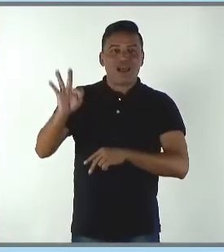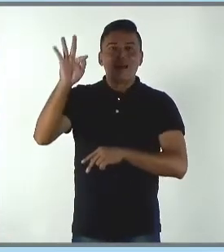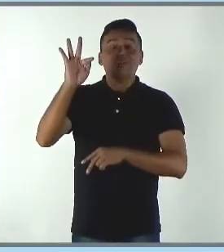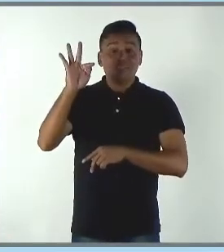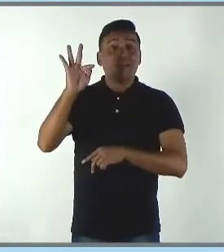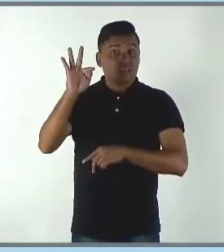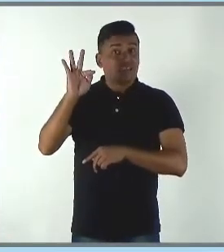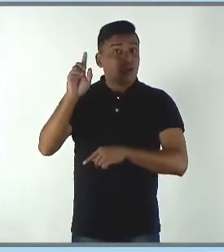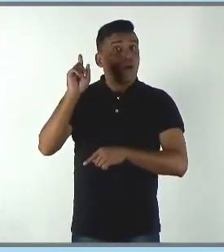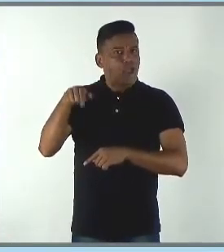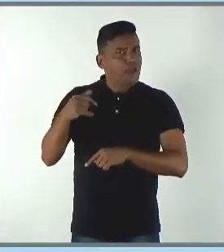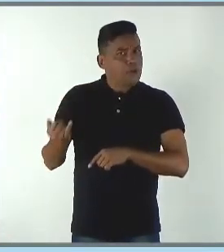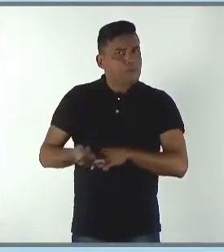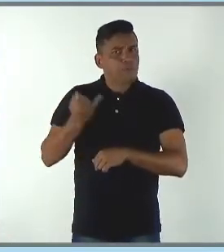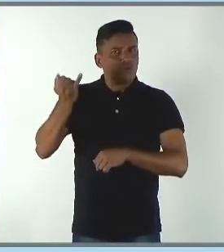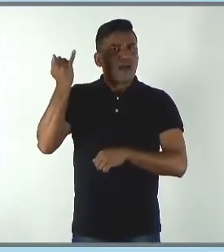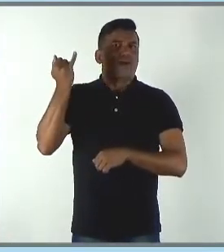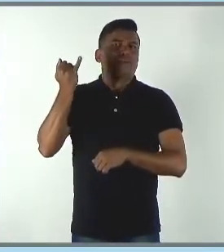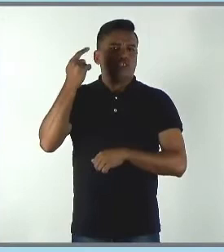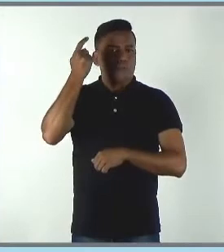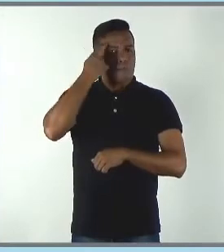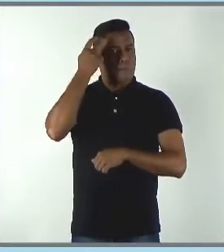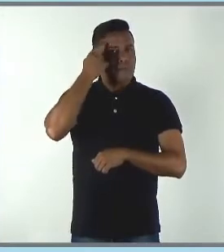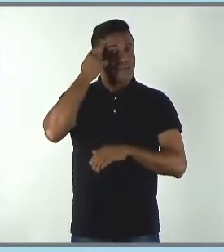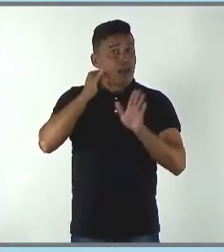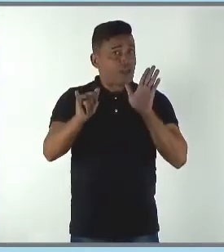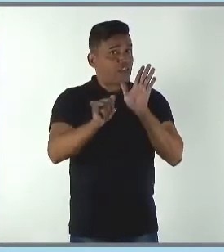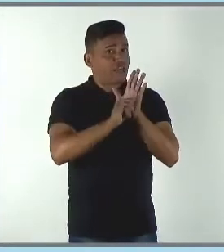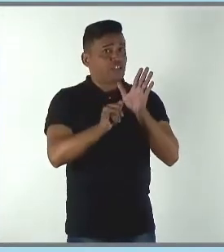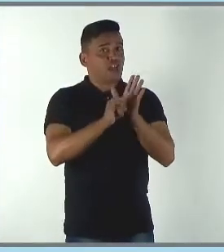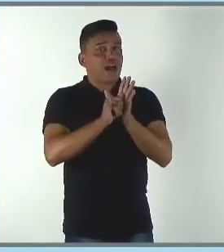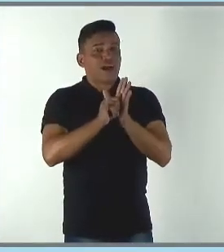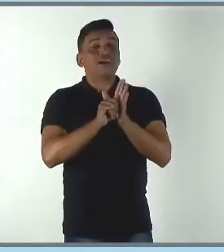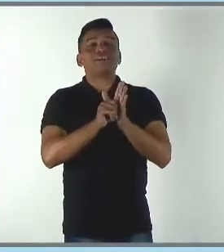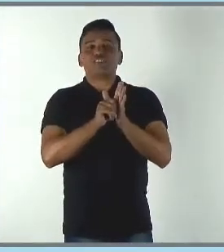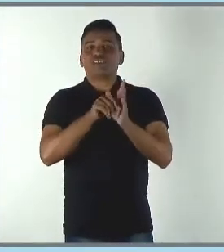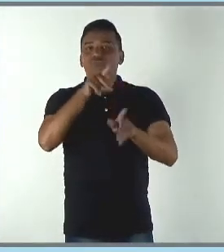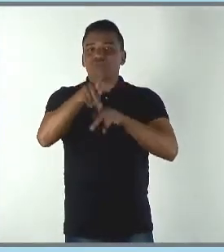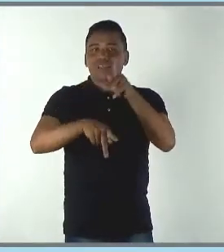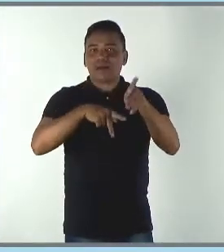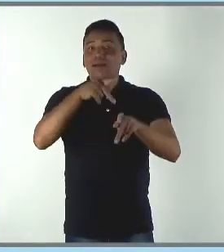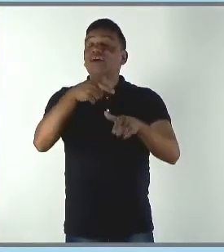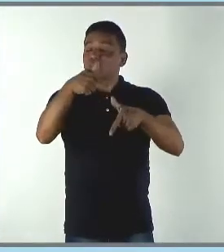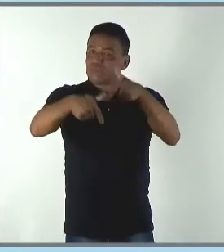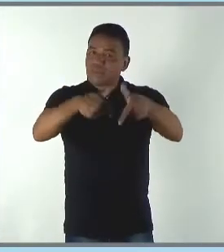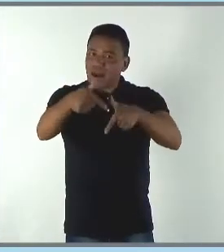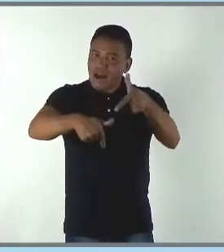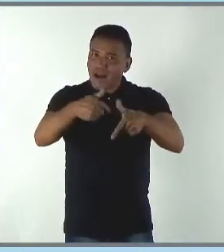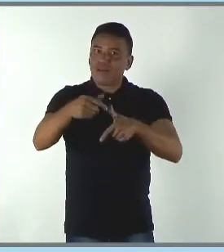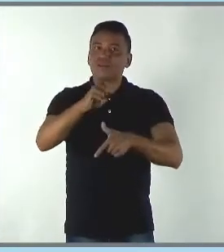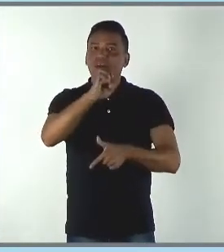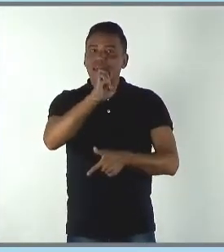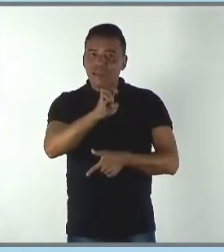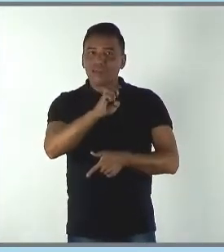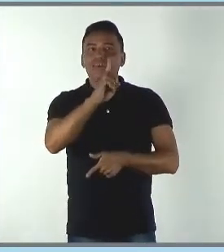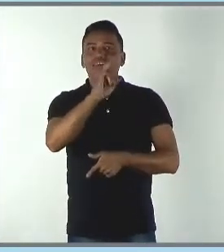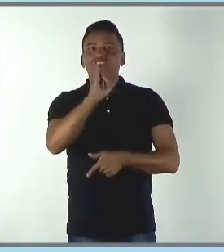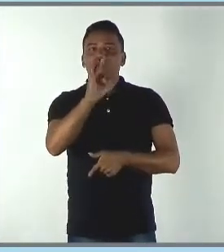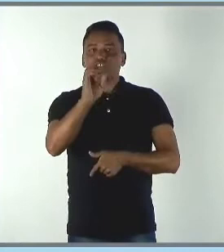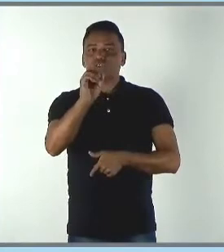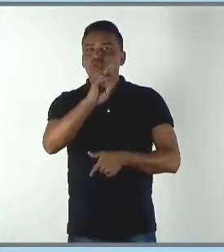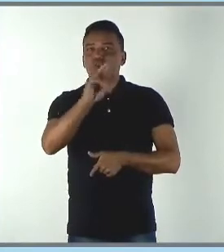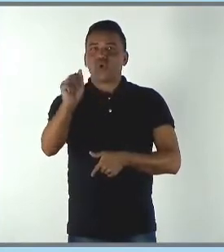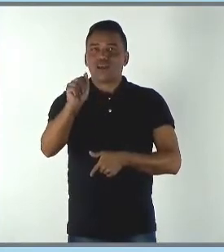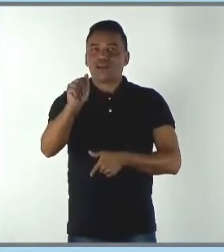para a gente pensar a constituição da sua editora, né, porque, aqui abre um parênteses muito